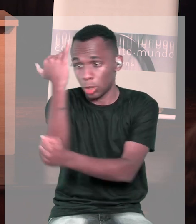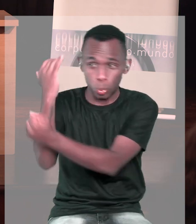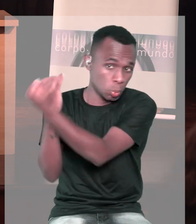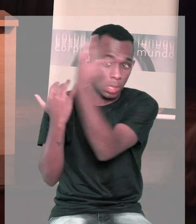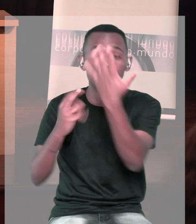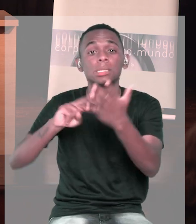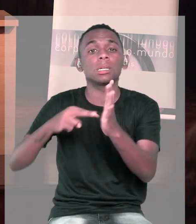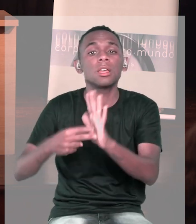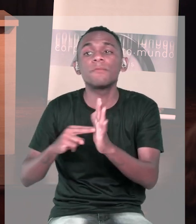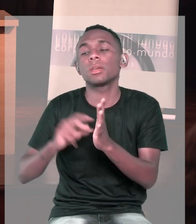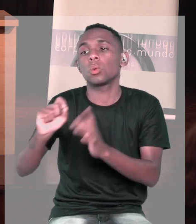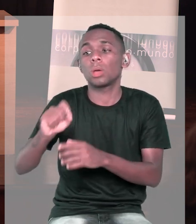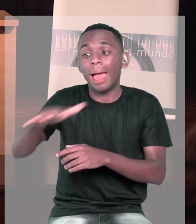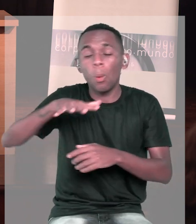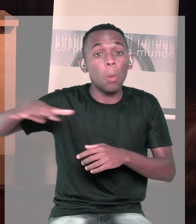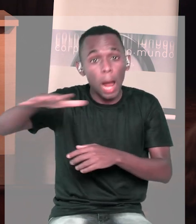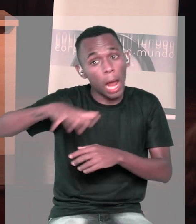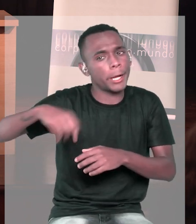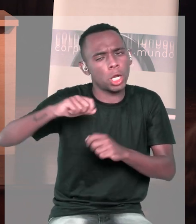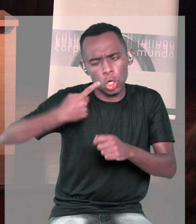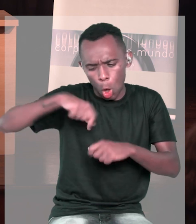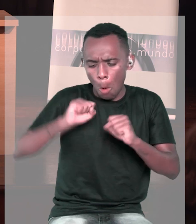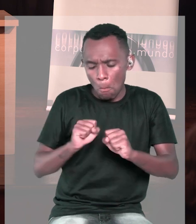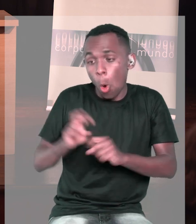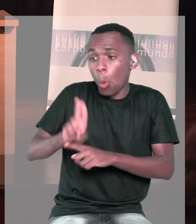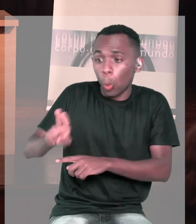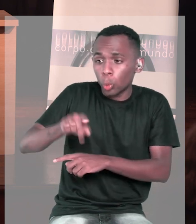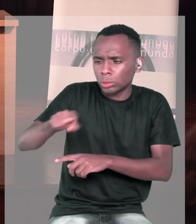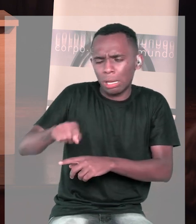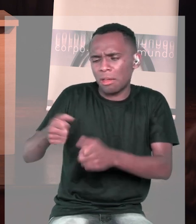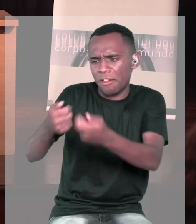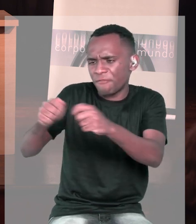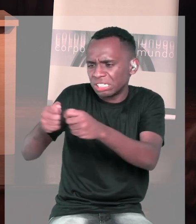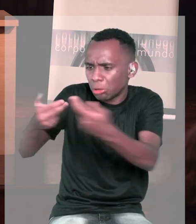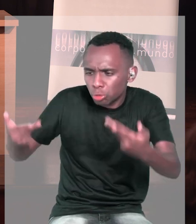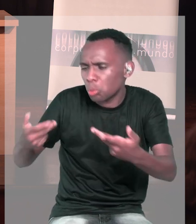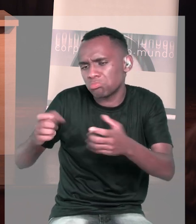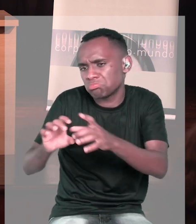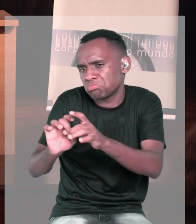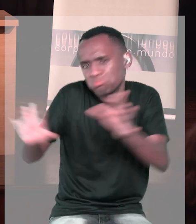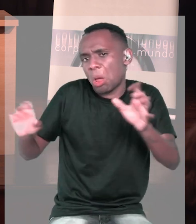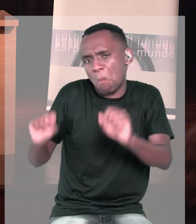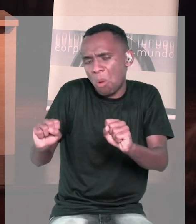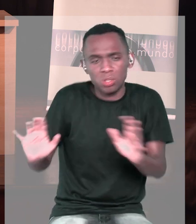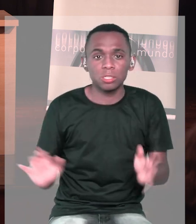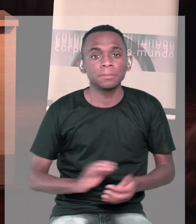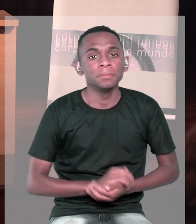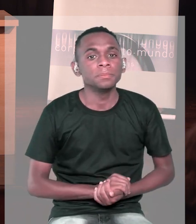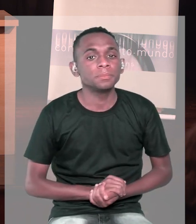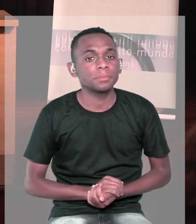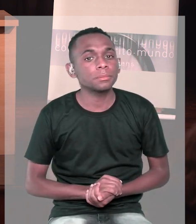então, torna-se uma propriedade no sentido em que a gente pode usar e dela abusar. Et donc, il ne s'agit